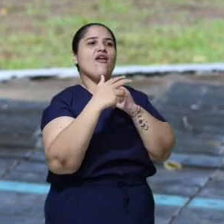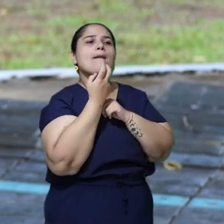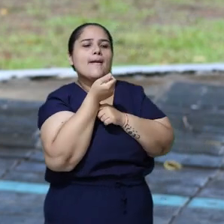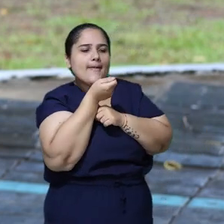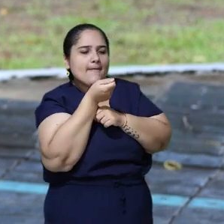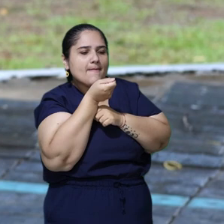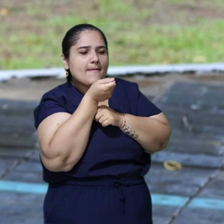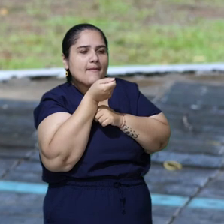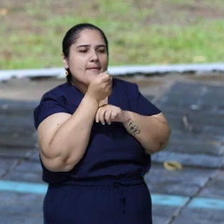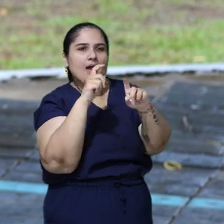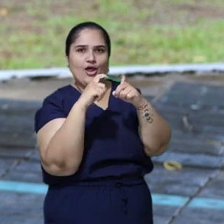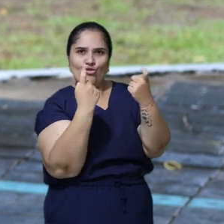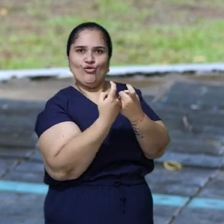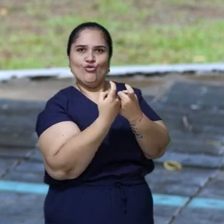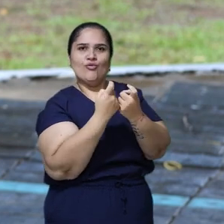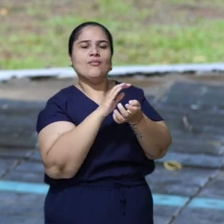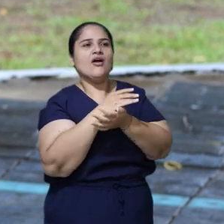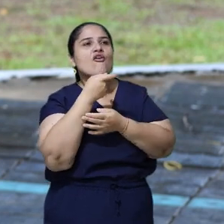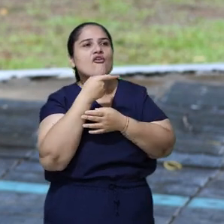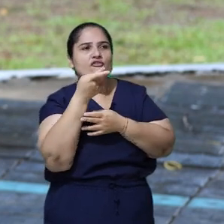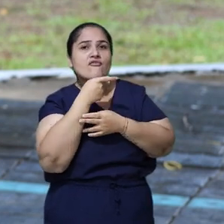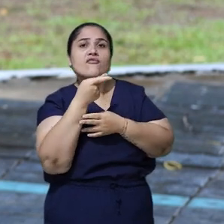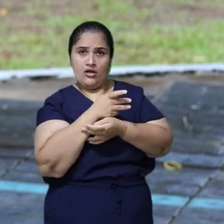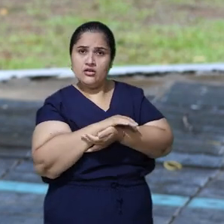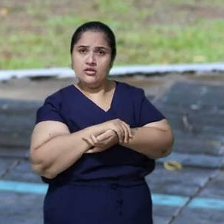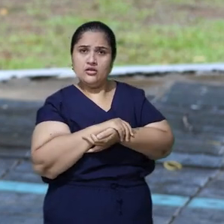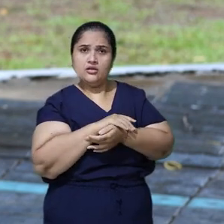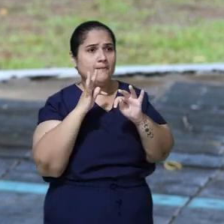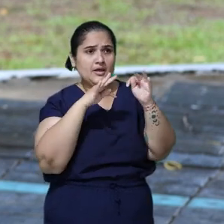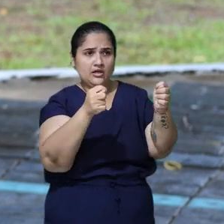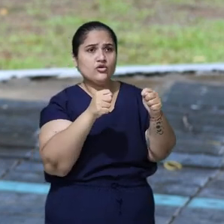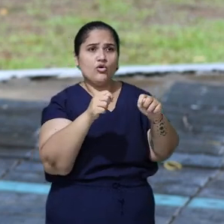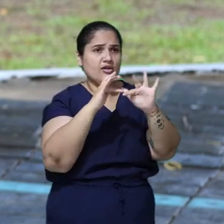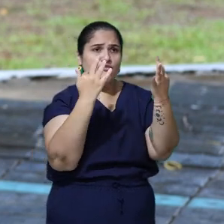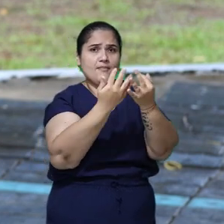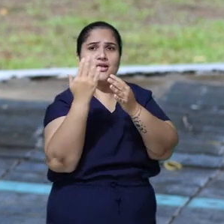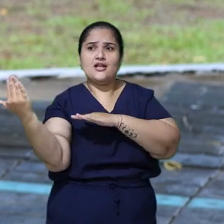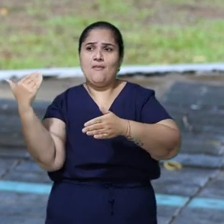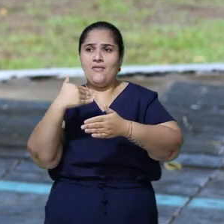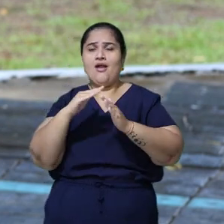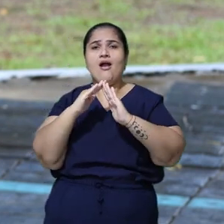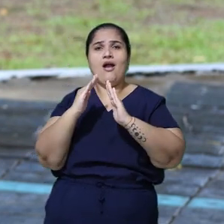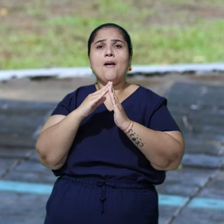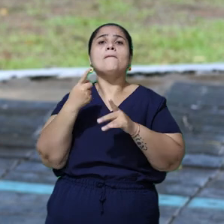no grupo, falando, né, para todo mundo ir lá em casa. E naquele momento,